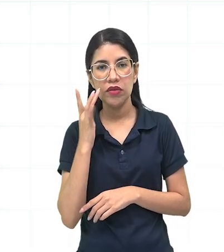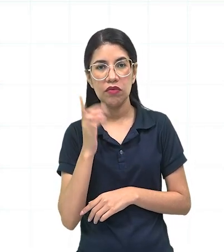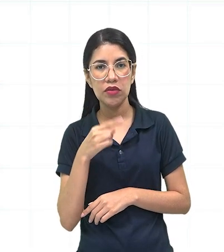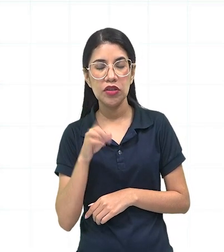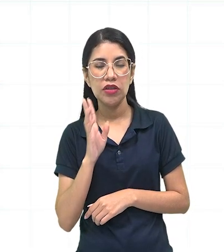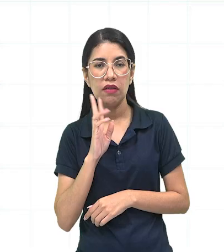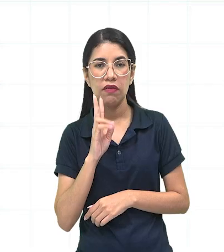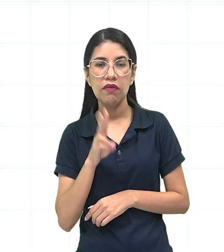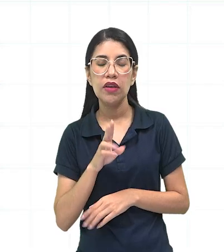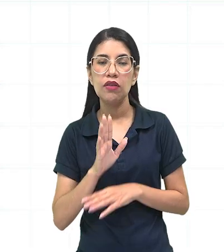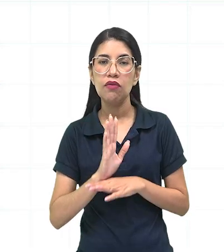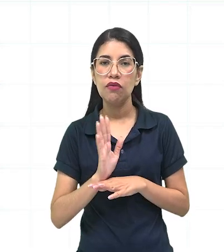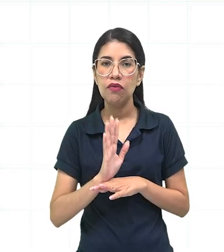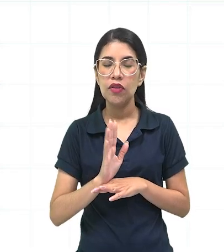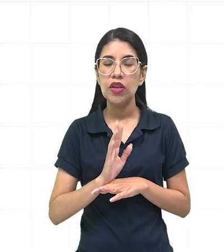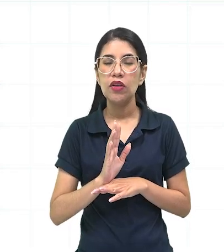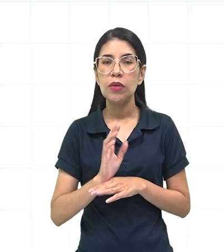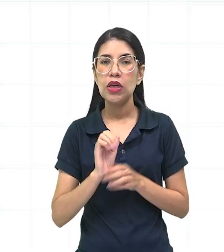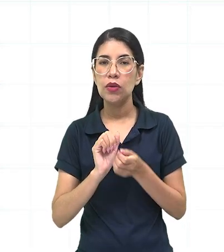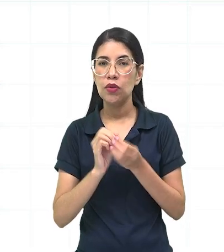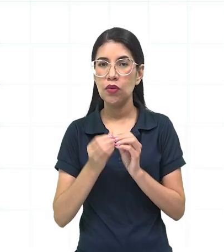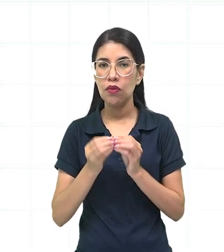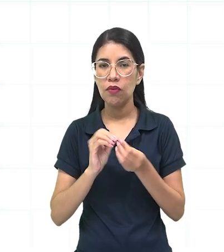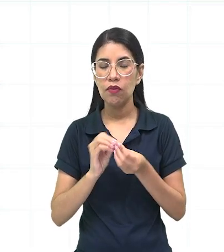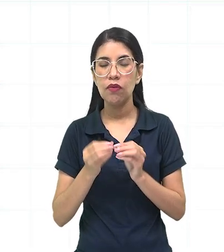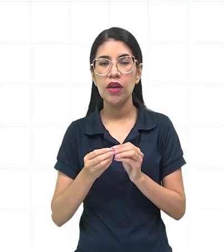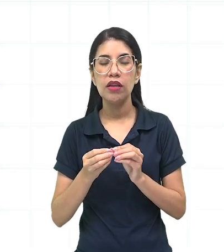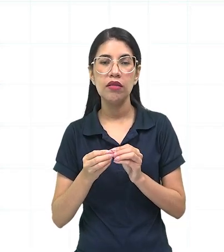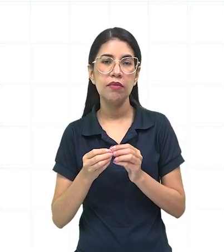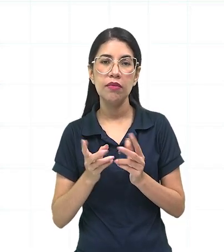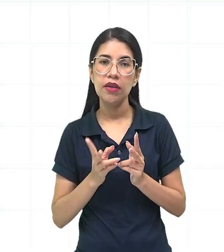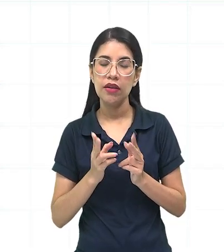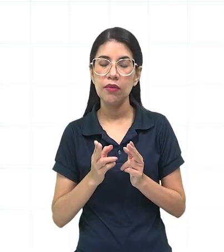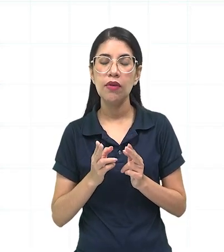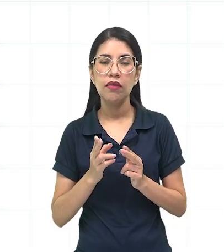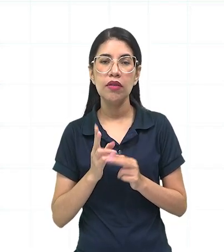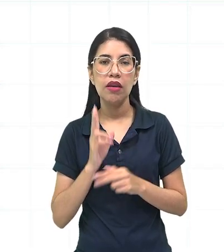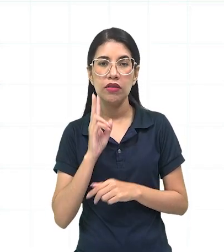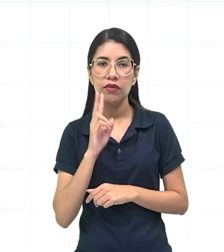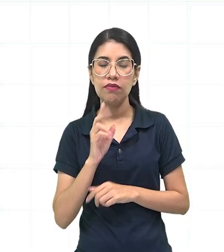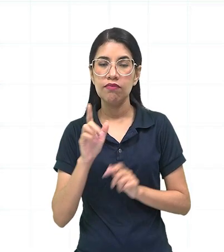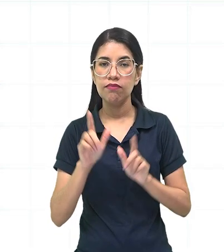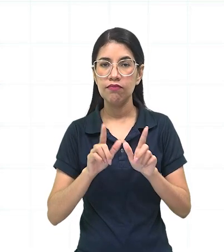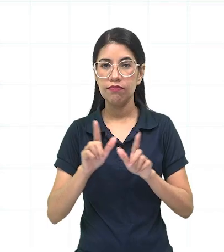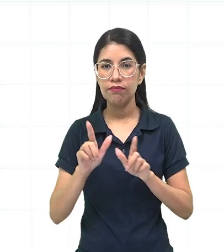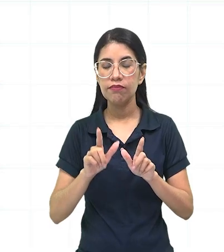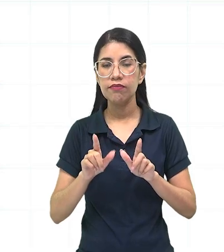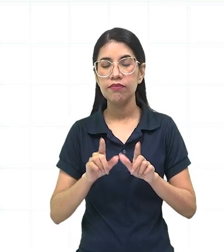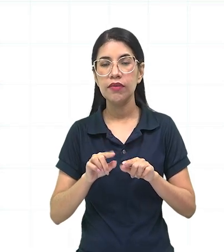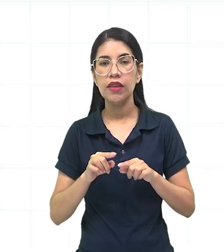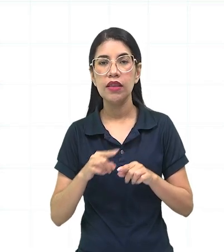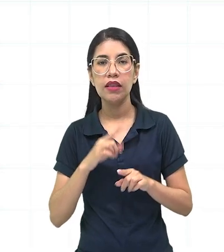viram em algum filme, novela, mas é mais como a gente vê na televisão. Mas ele é um jogo